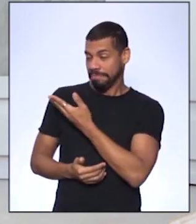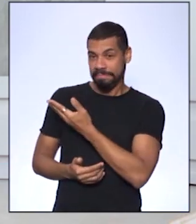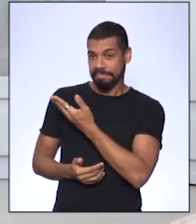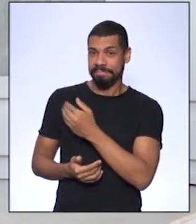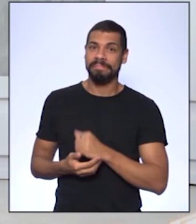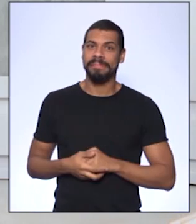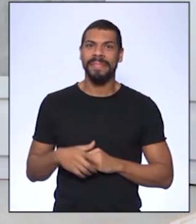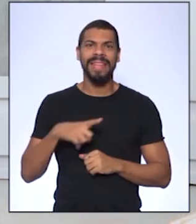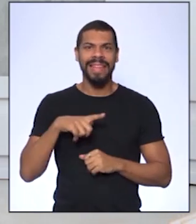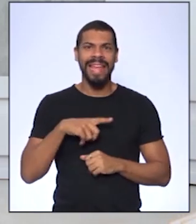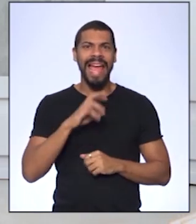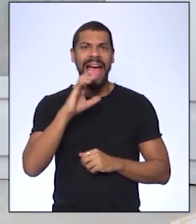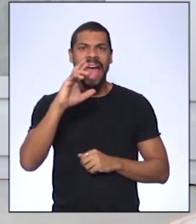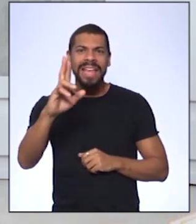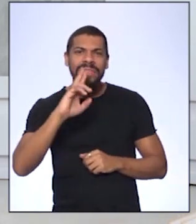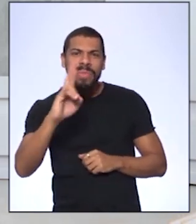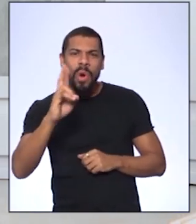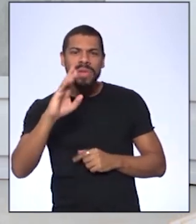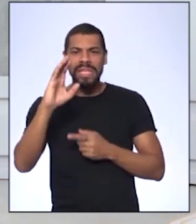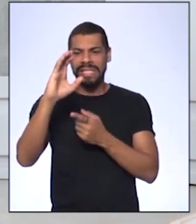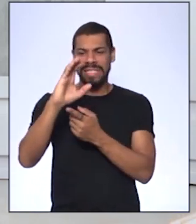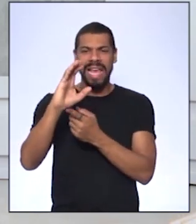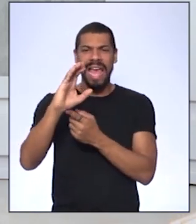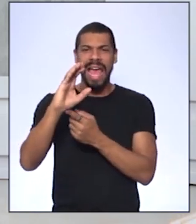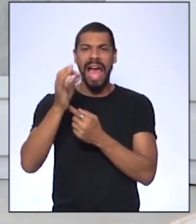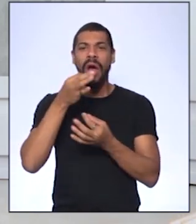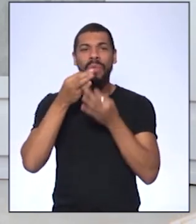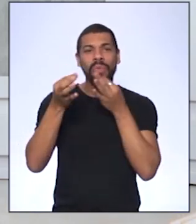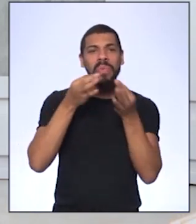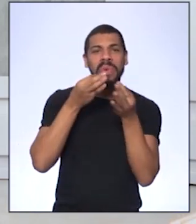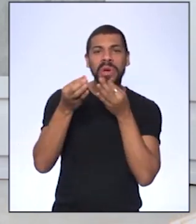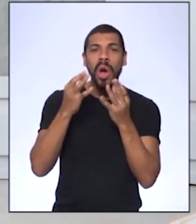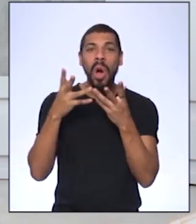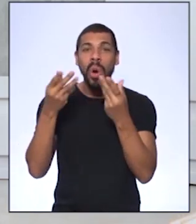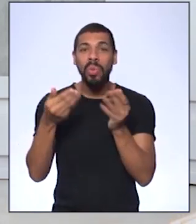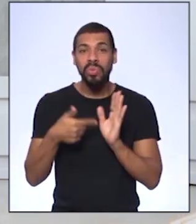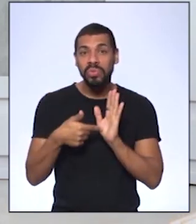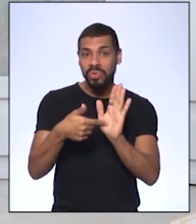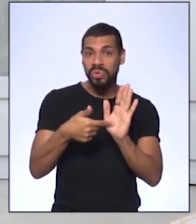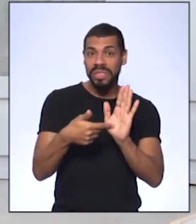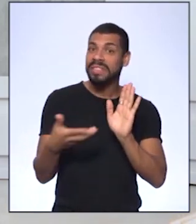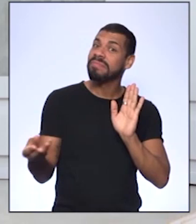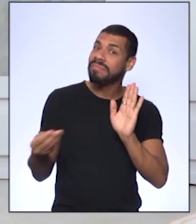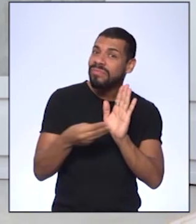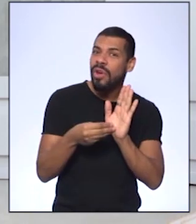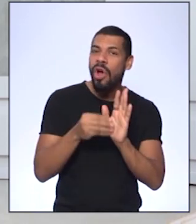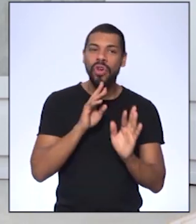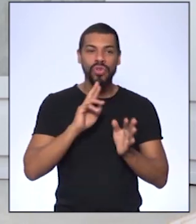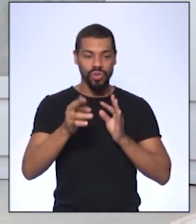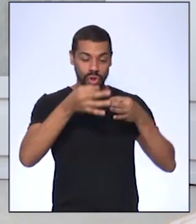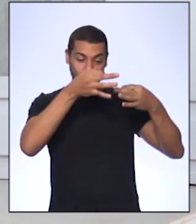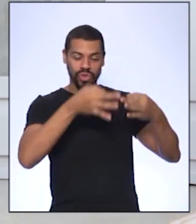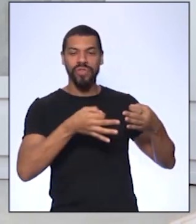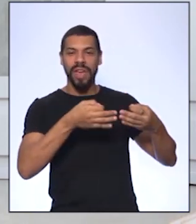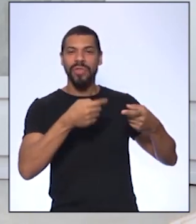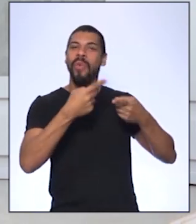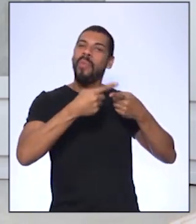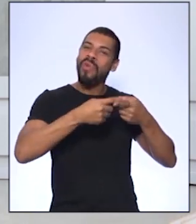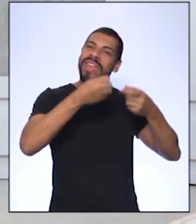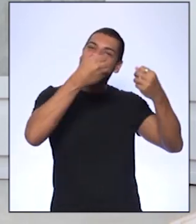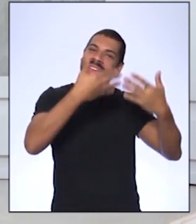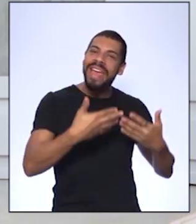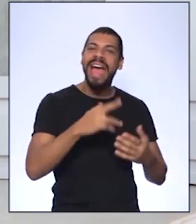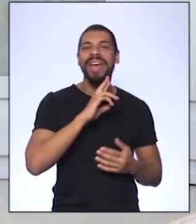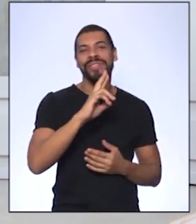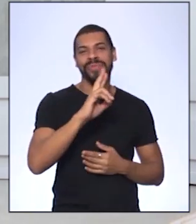material e ele tem aqui todos esses comentários que eu acabei de fazer e você tem aqui justificando as respostas, beleza?